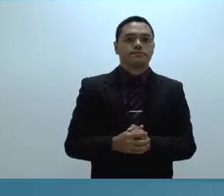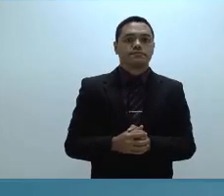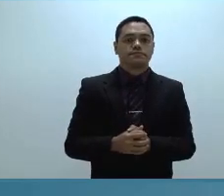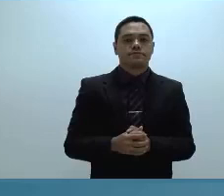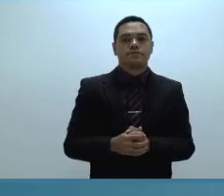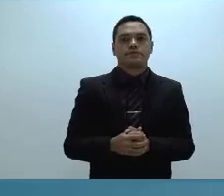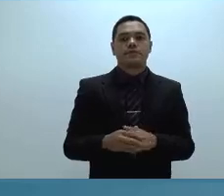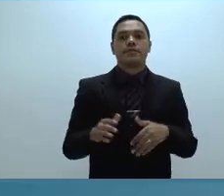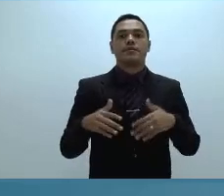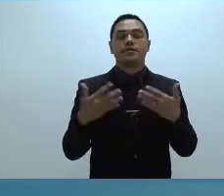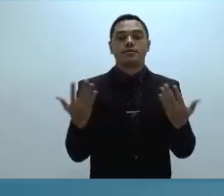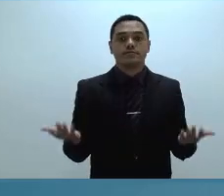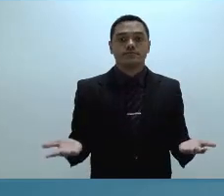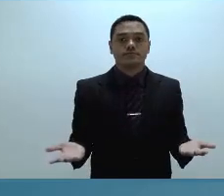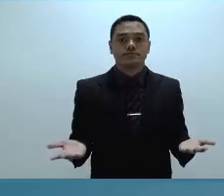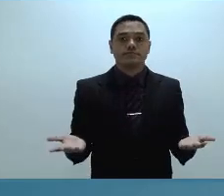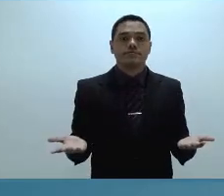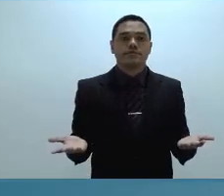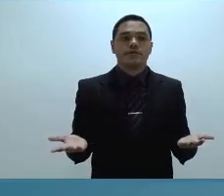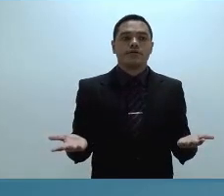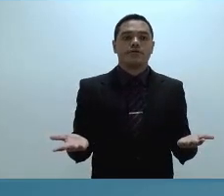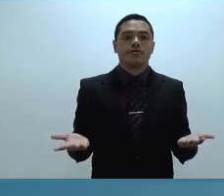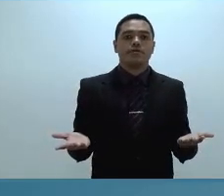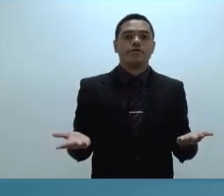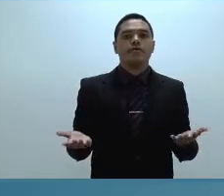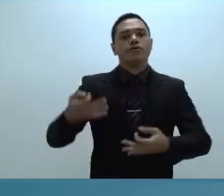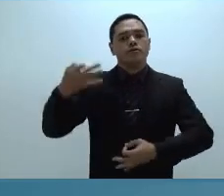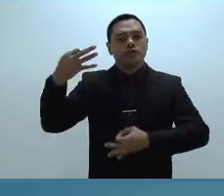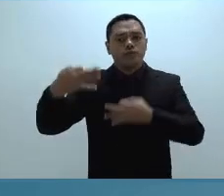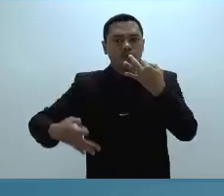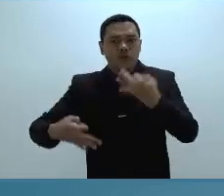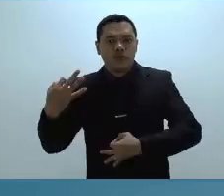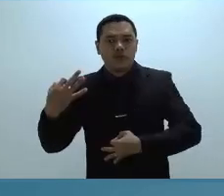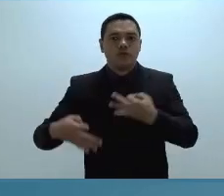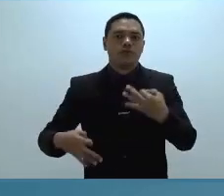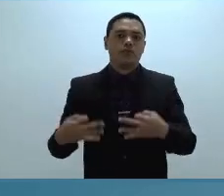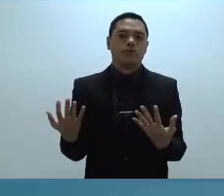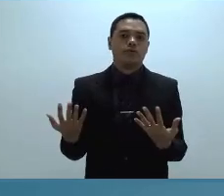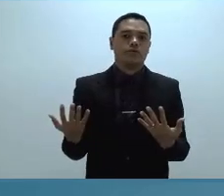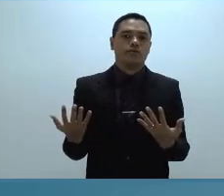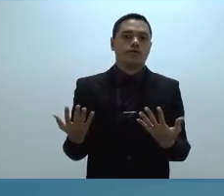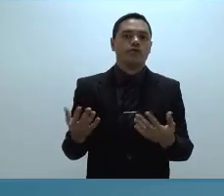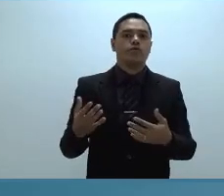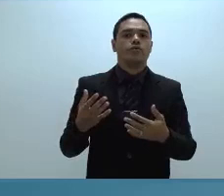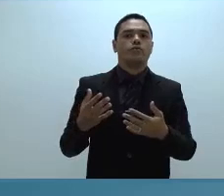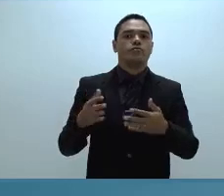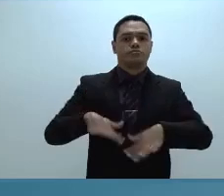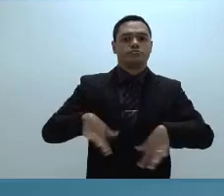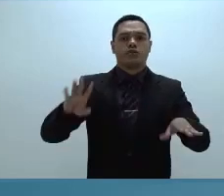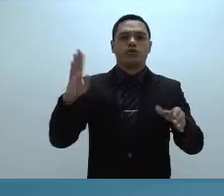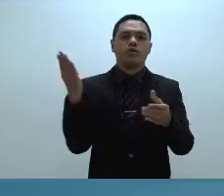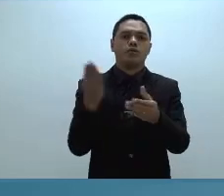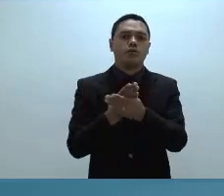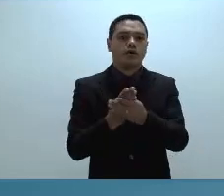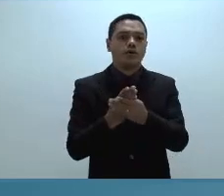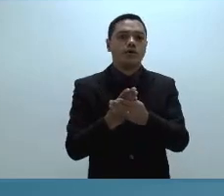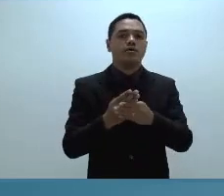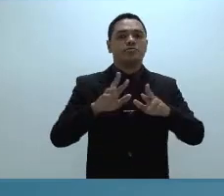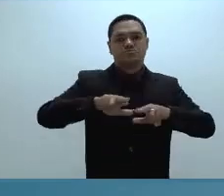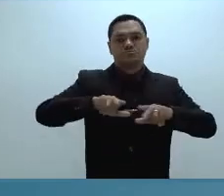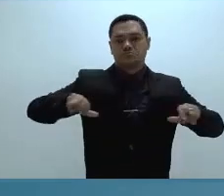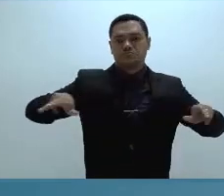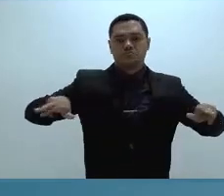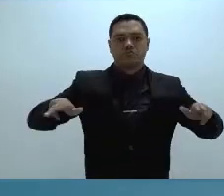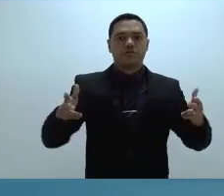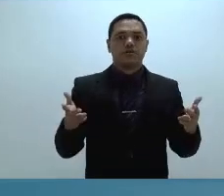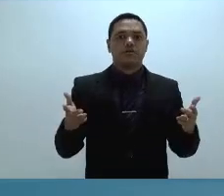precisamente, adequadamente, a natureza da relação jurídica subjacente ao processo constitui tarefa que depende da correta averiguação de